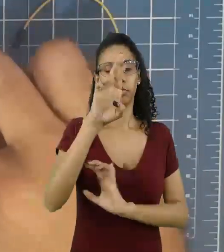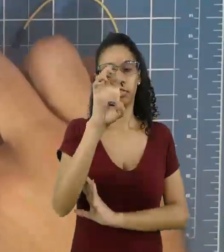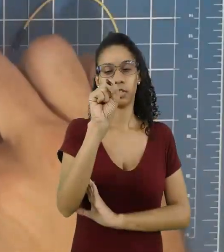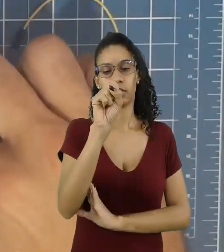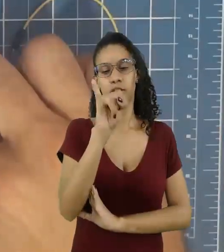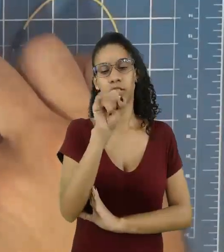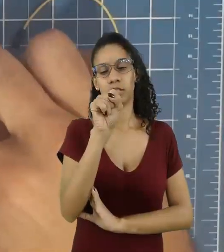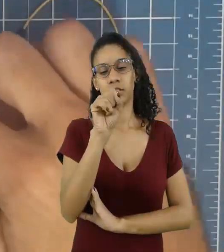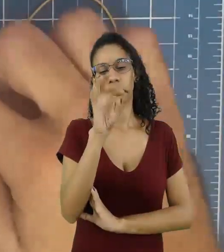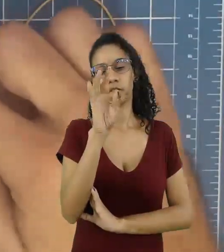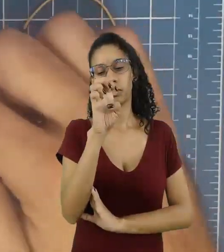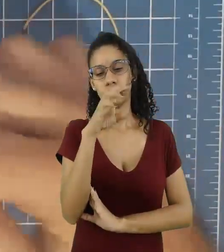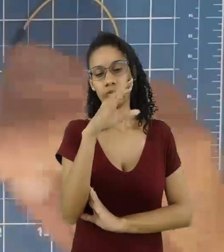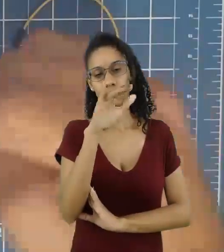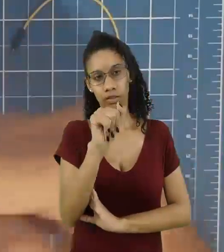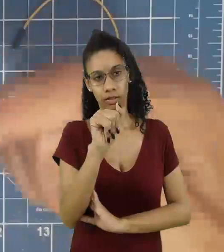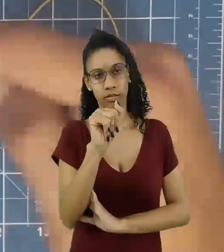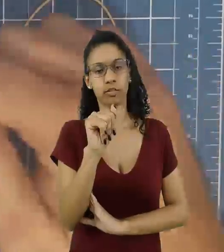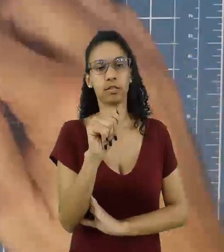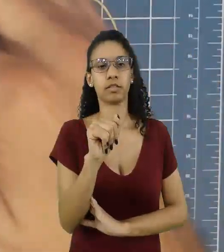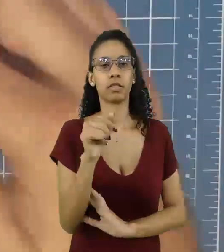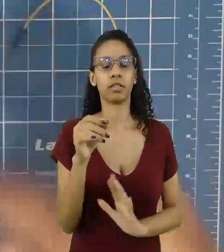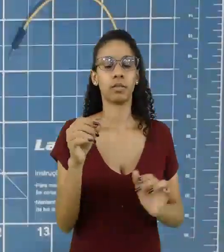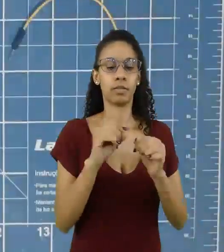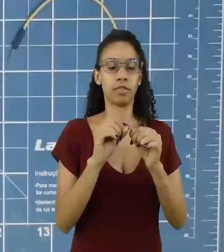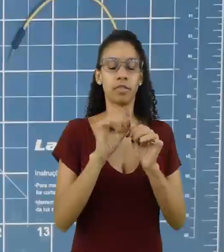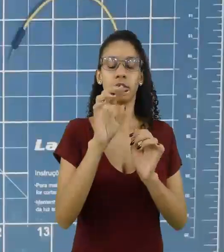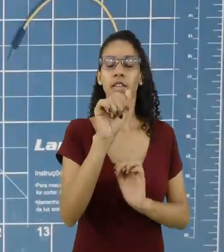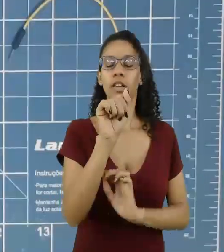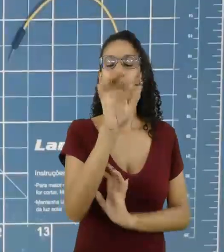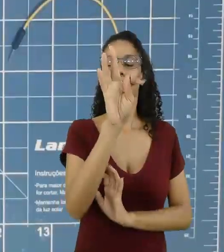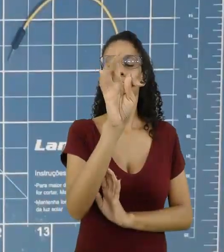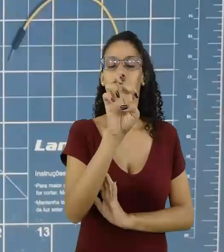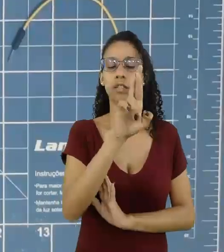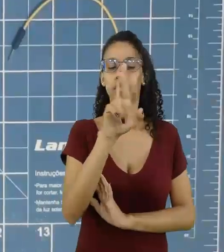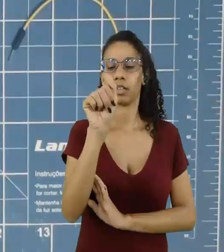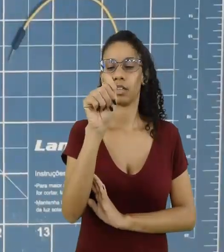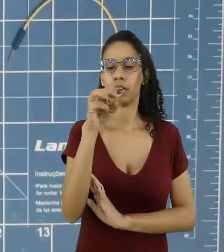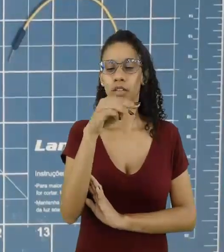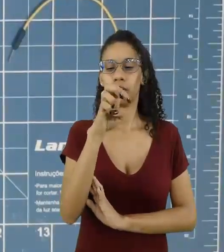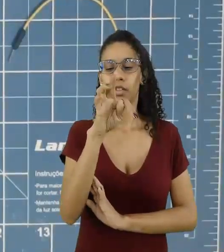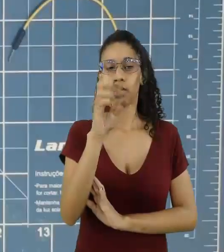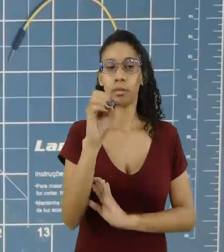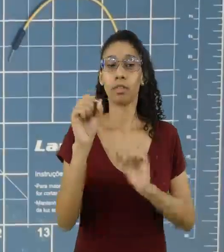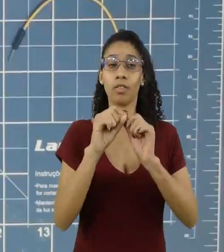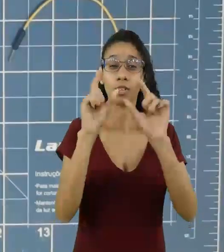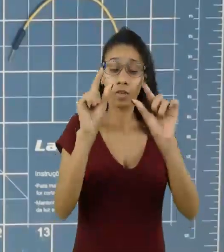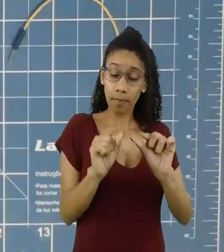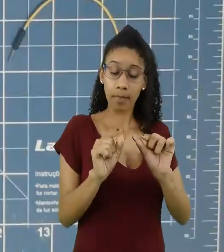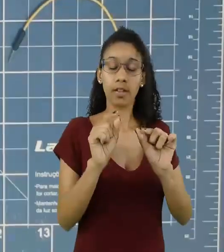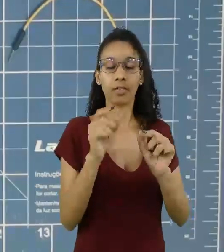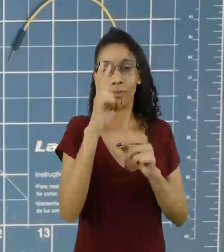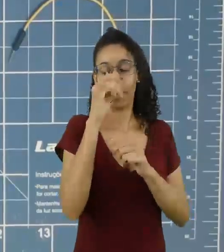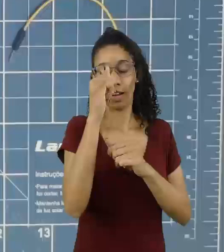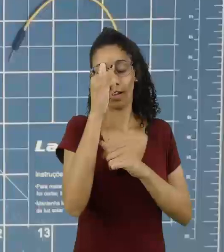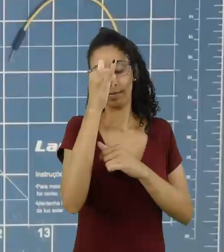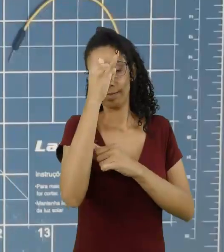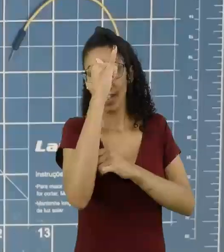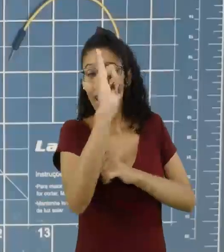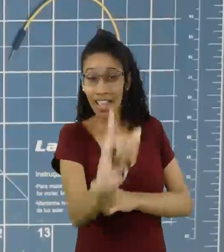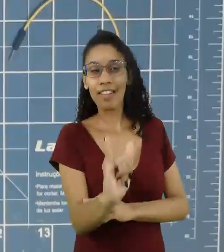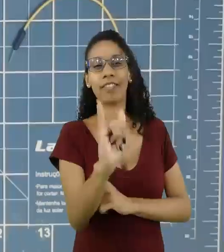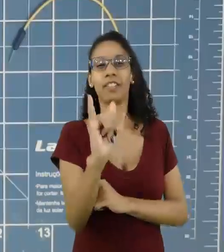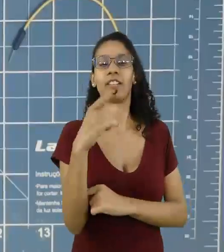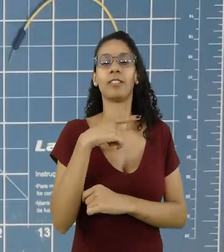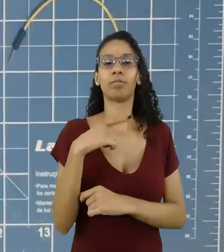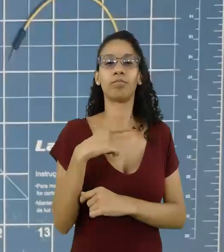ir para o aterramento. É bom não colocar uma resistência muito baixa para evitar qualquer risco de curto ou que a resistência aqueça muito.